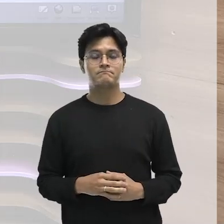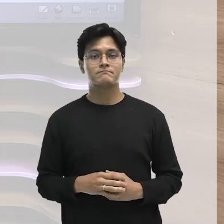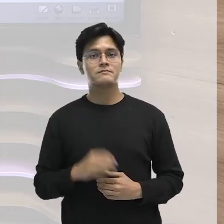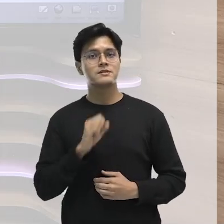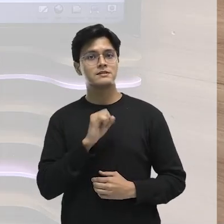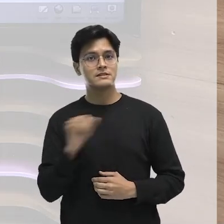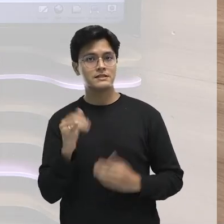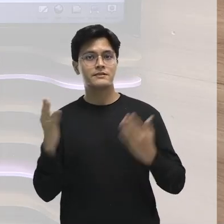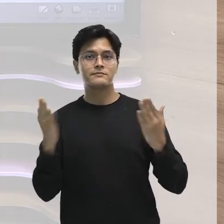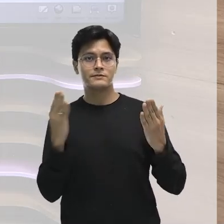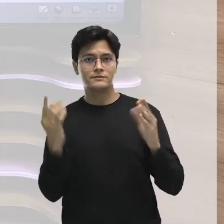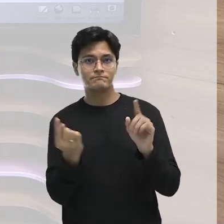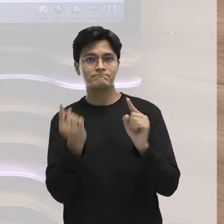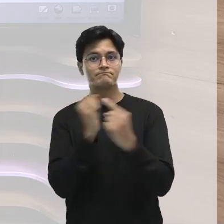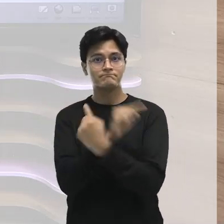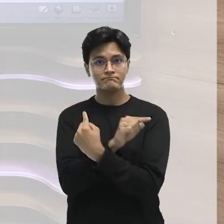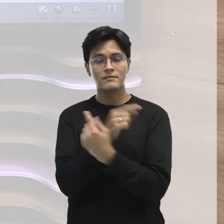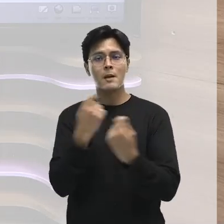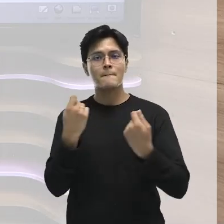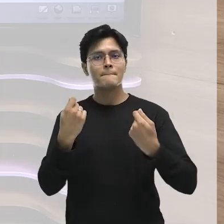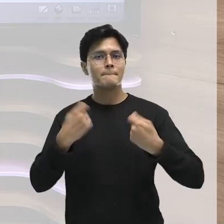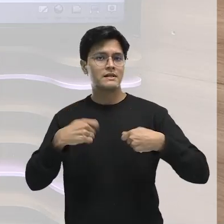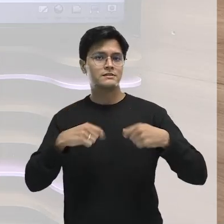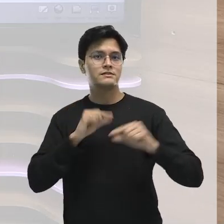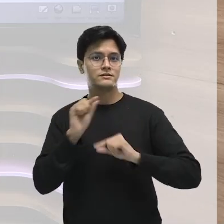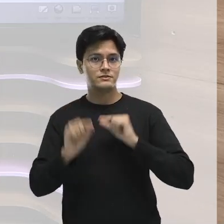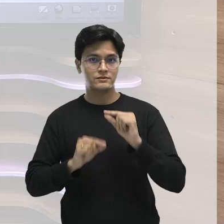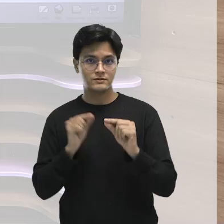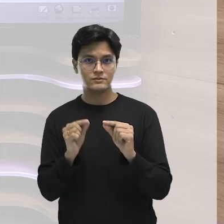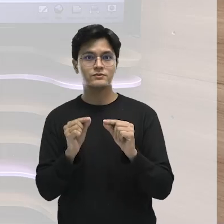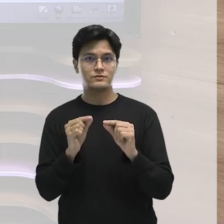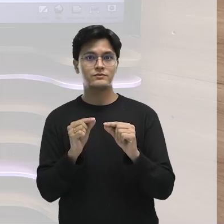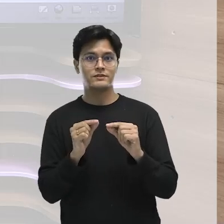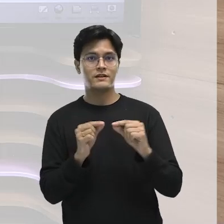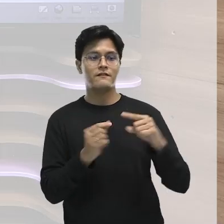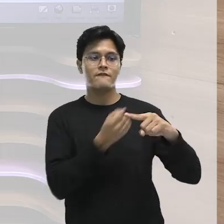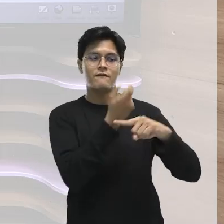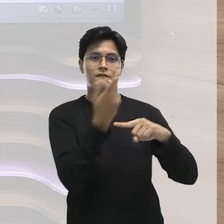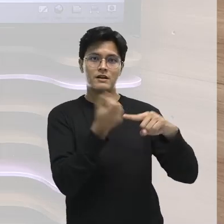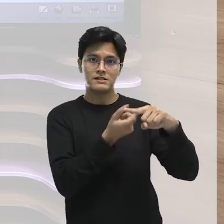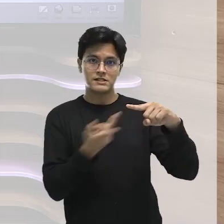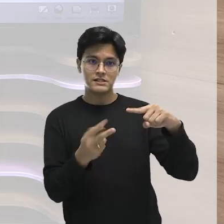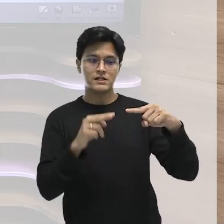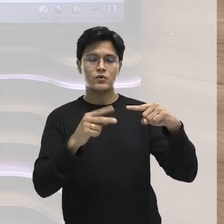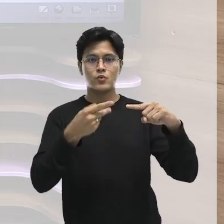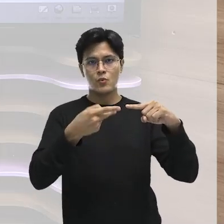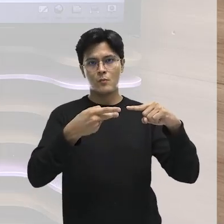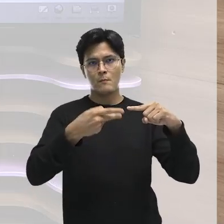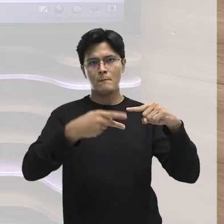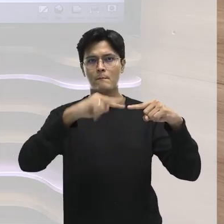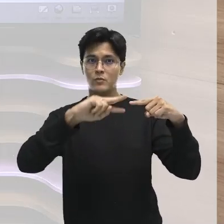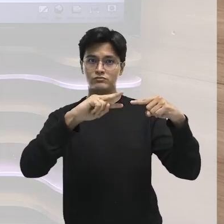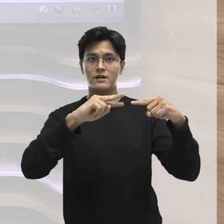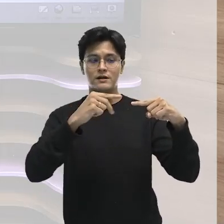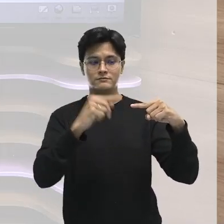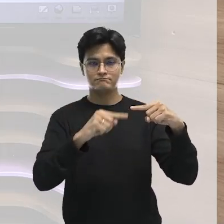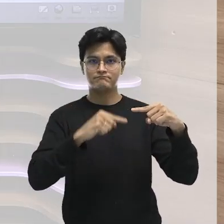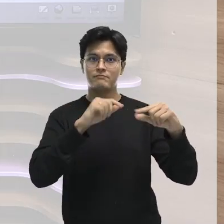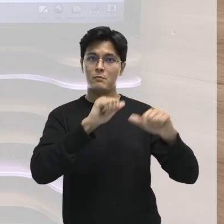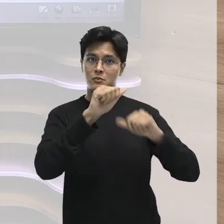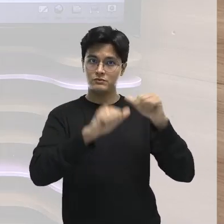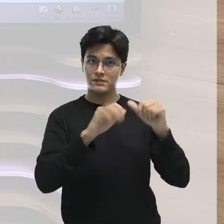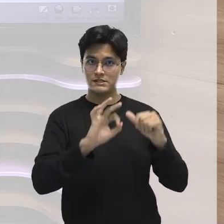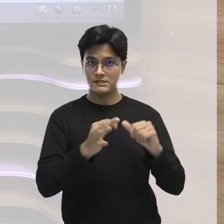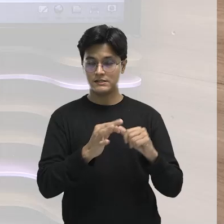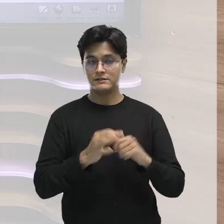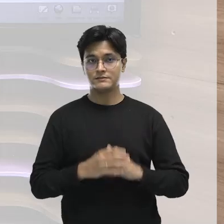inversamente proporcionais? Obrigatoriamente eu tenho que inverter uma das duas frações, o que eu não fiz aqui, tá? Então